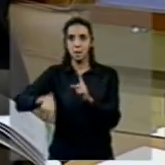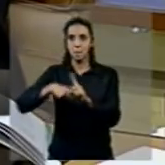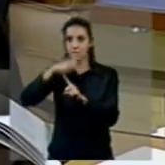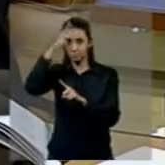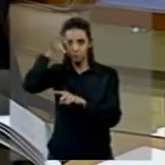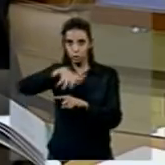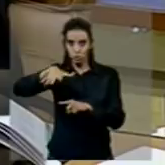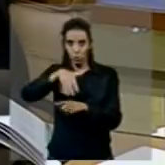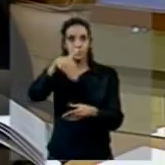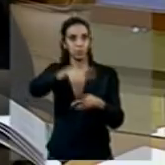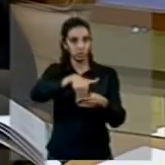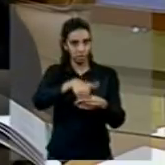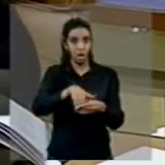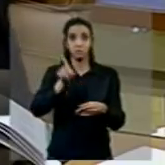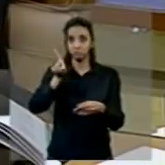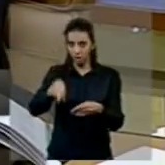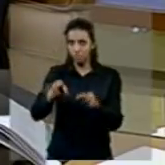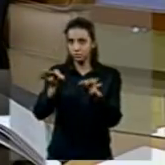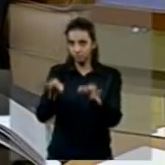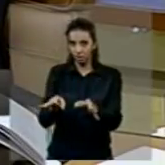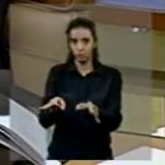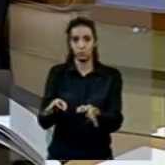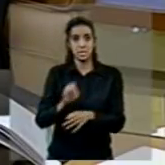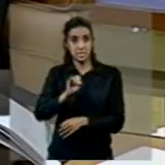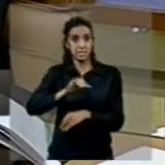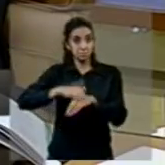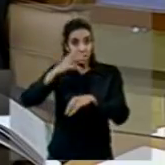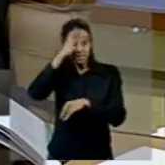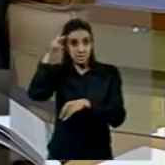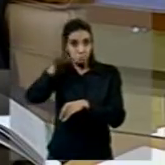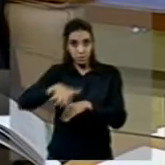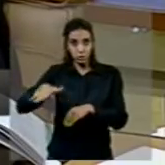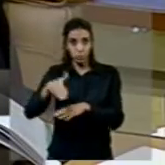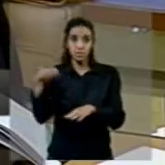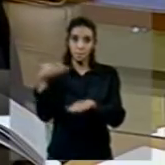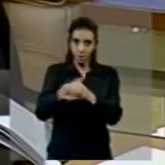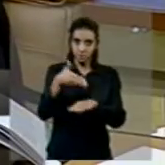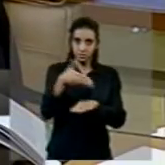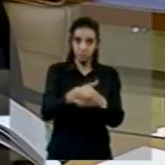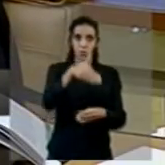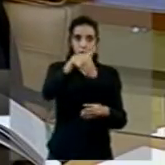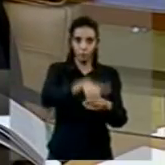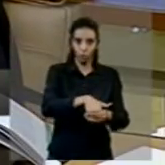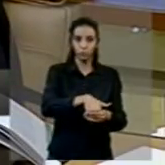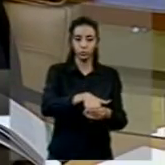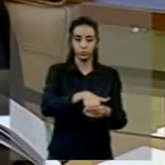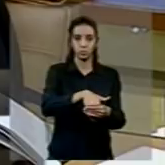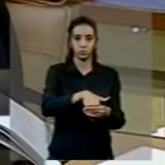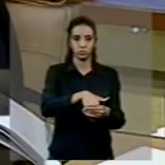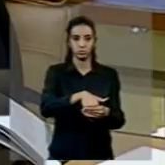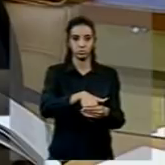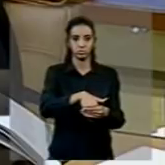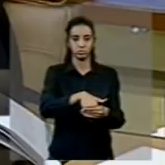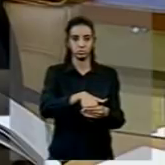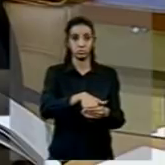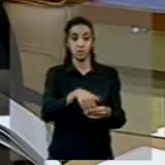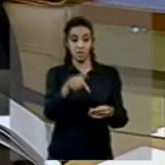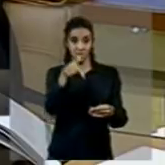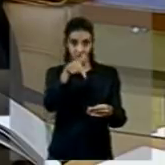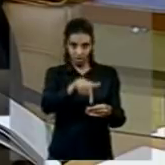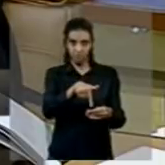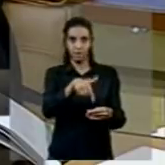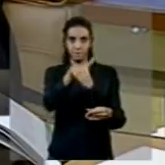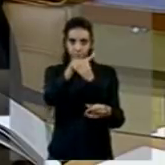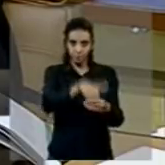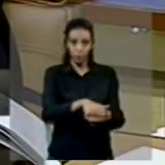se pretende, e quanto mais pessoas, cidadãos, puderem participar do voto, que é um instrumento